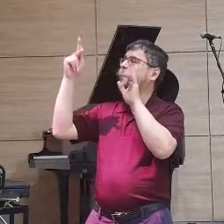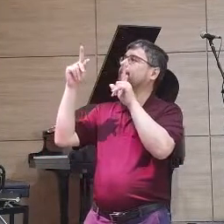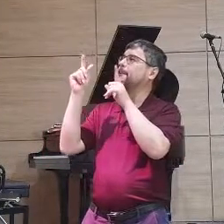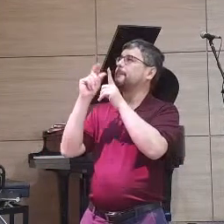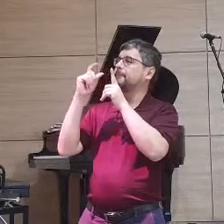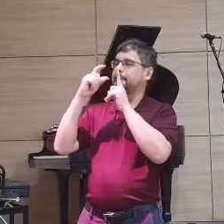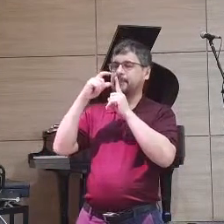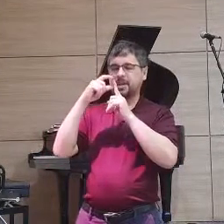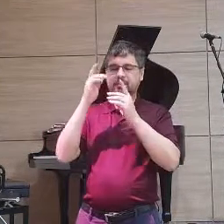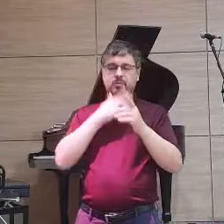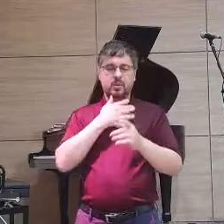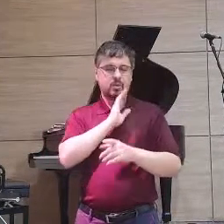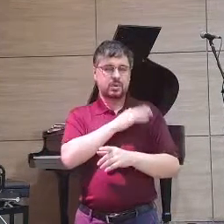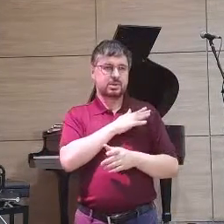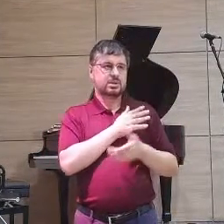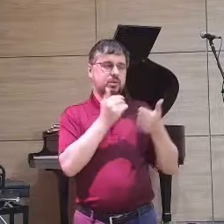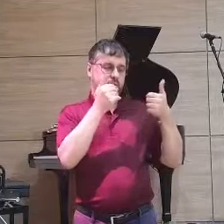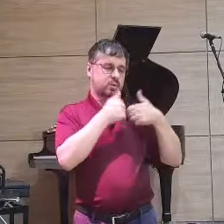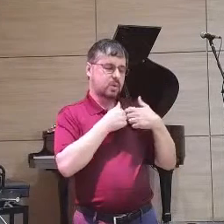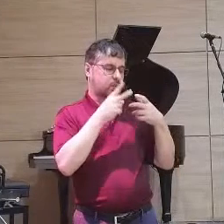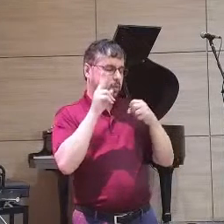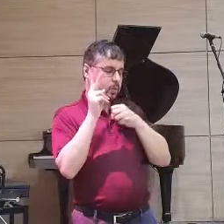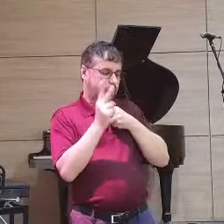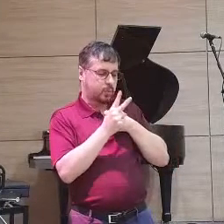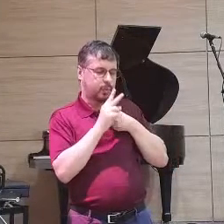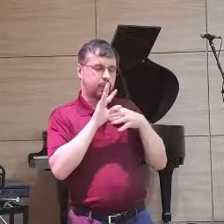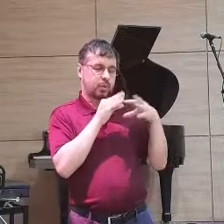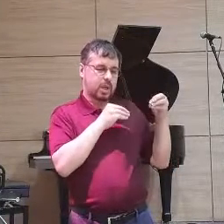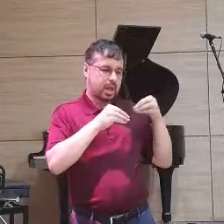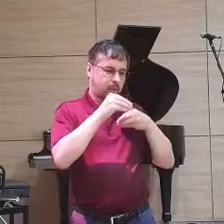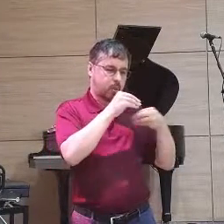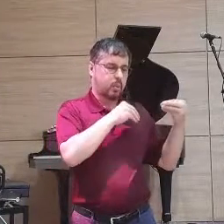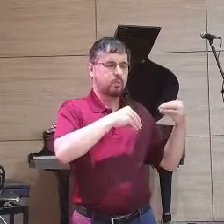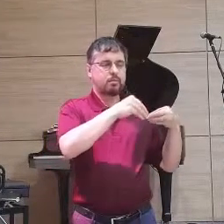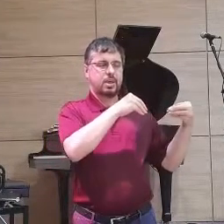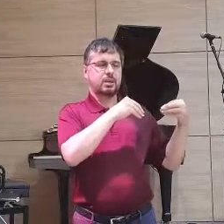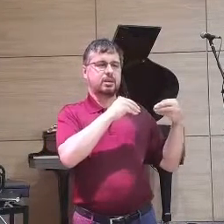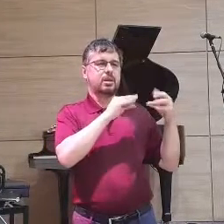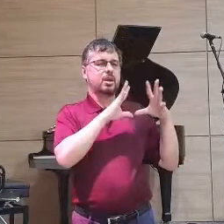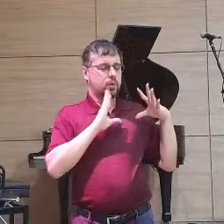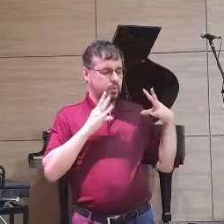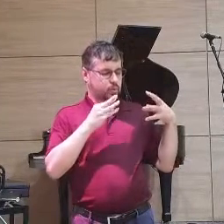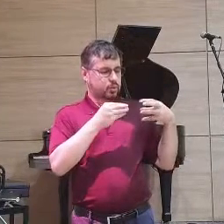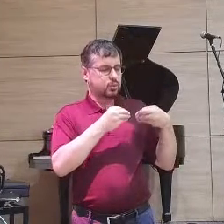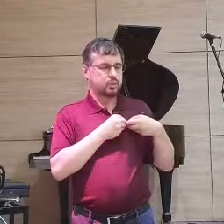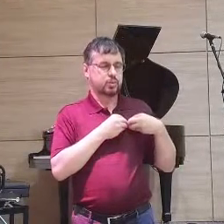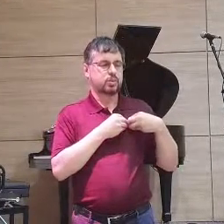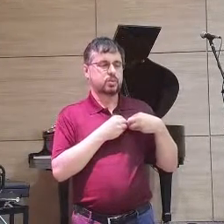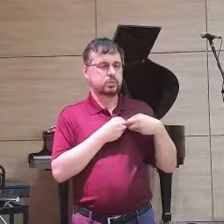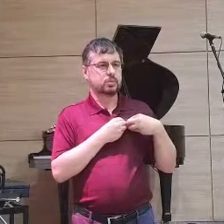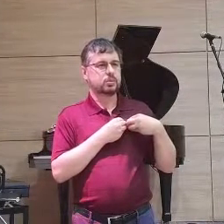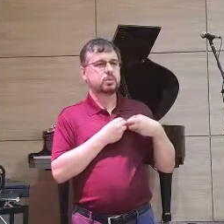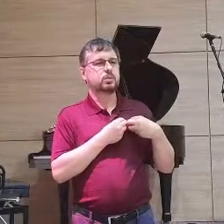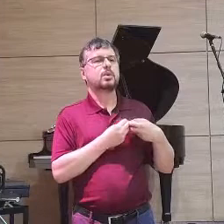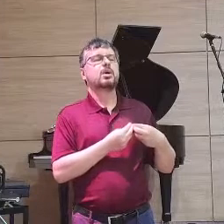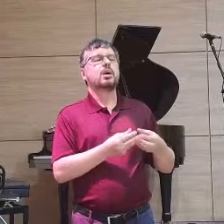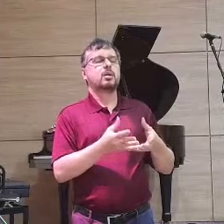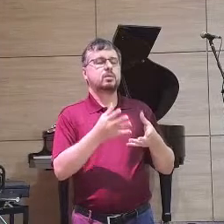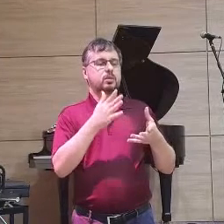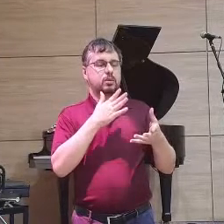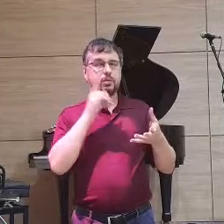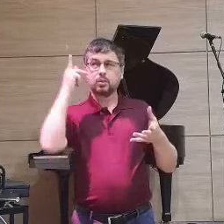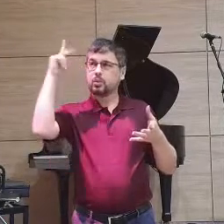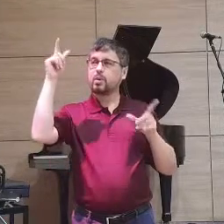ali esconde ali é o adornei o decorei sua palavra no meu